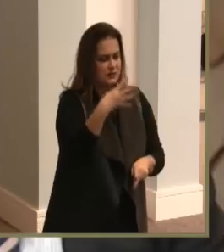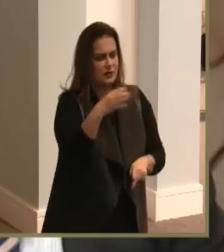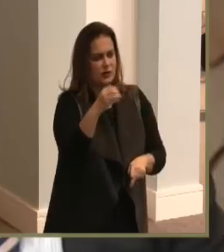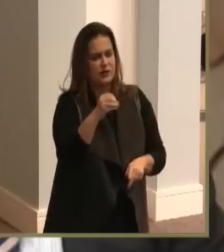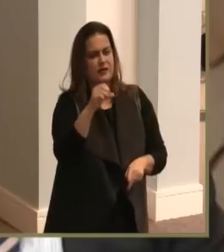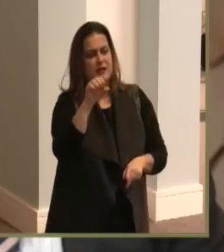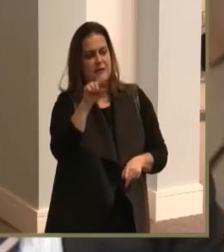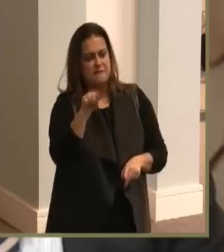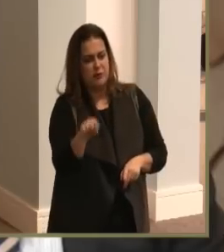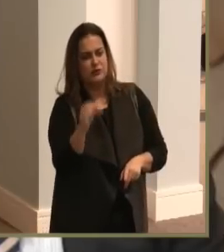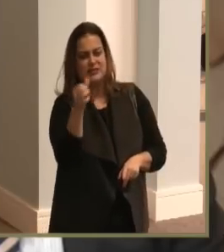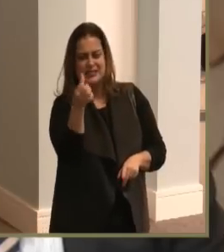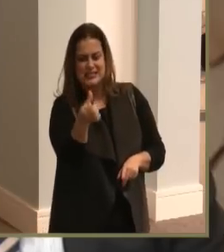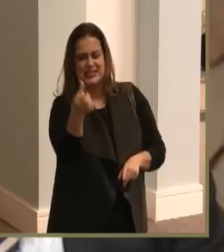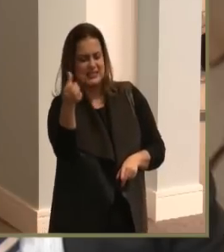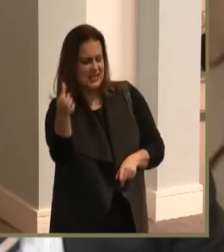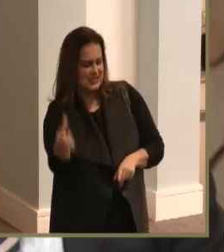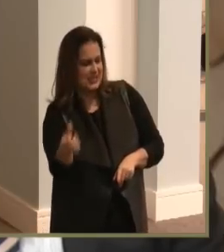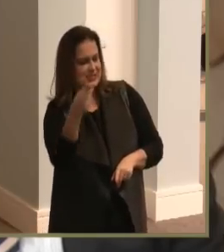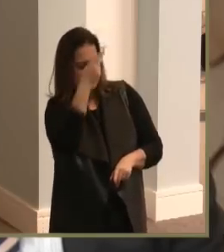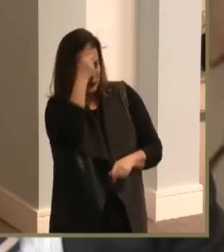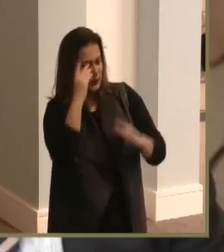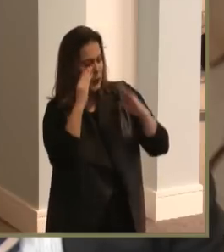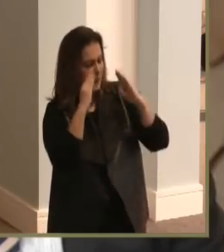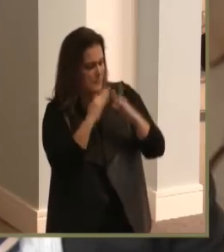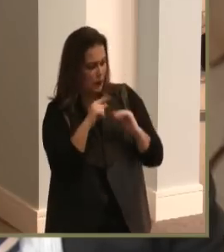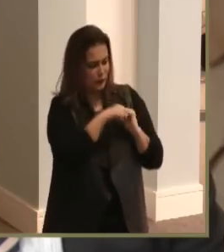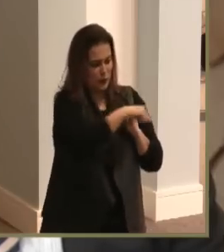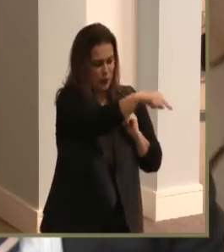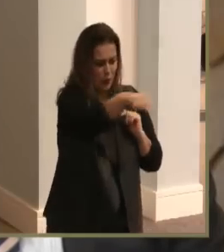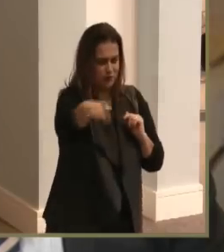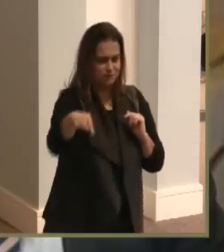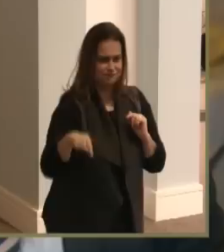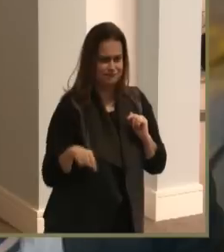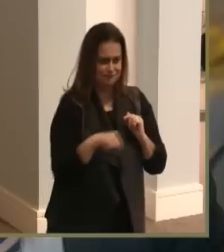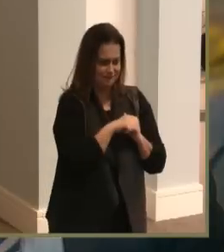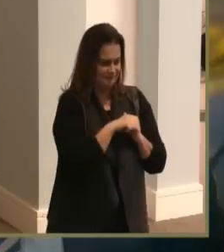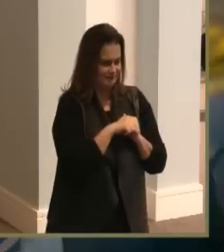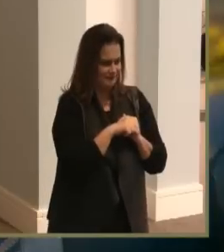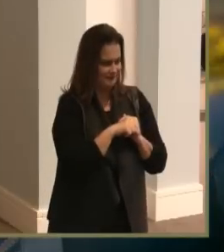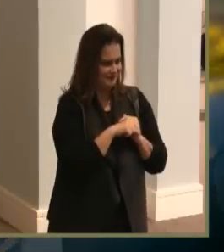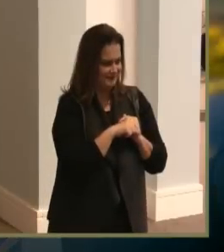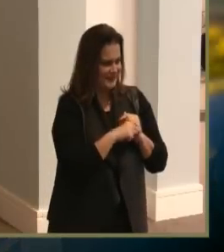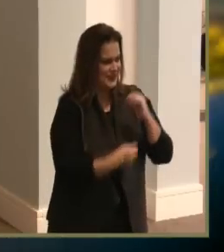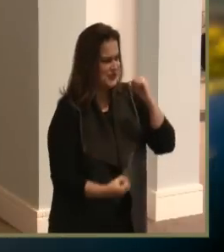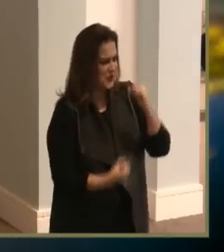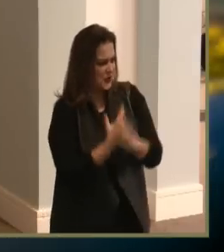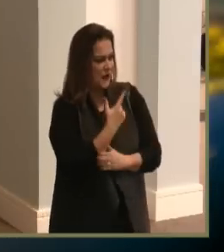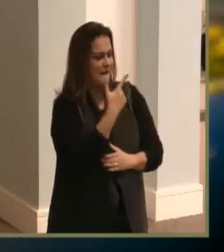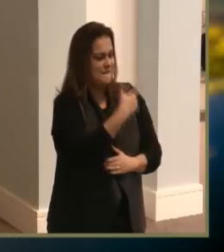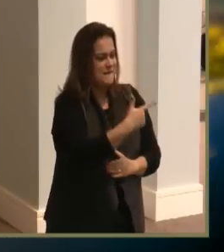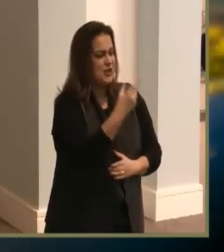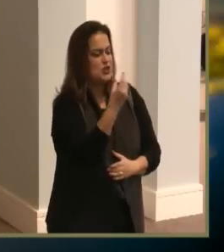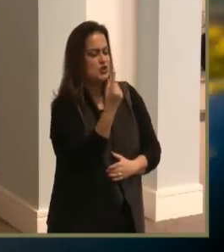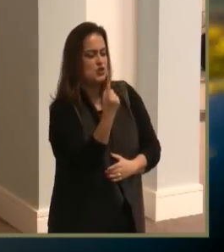444,66 habitantes por quilômetro quadrado. Brasília, que nasceu no dia 21 de abril de